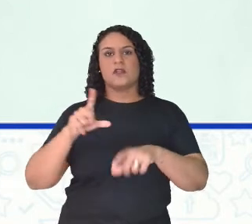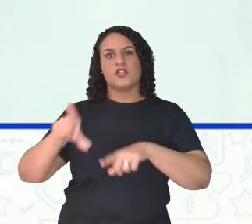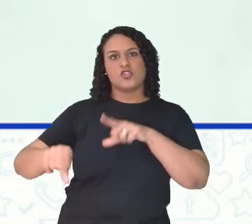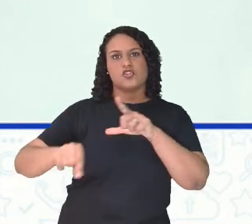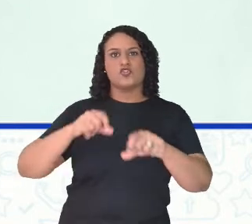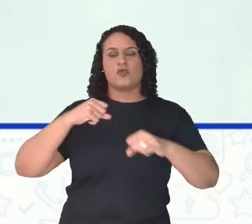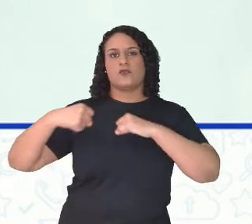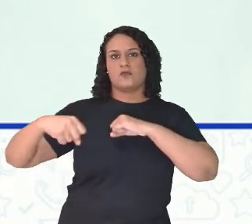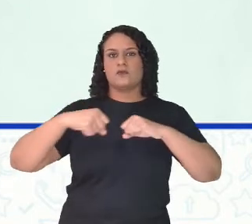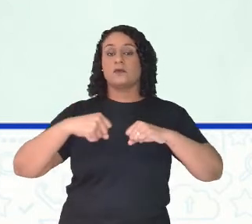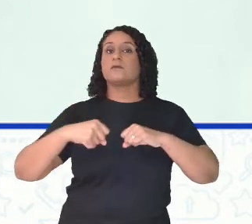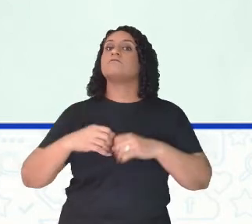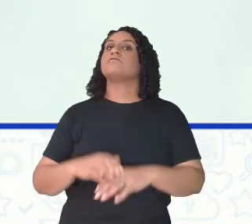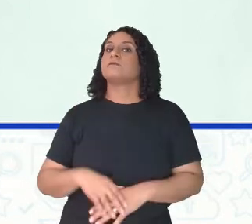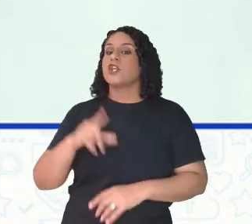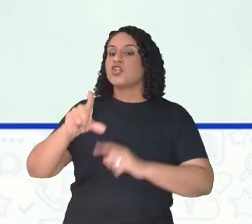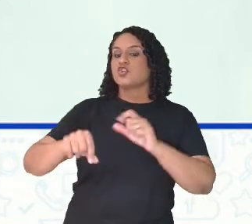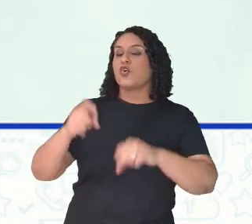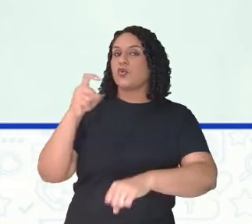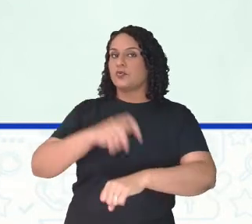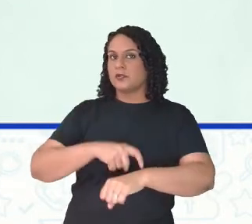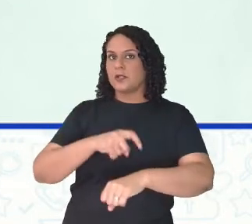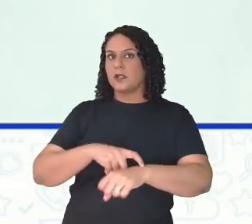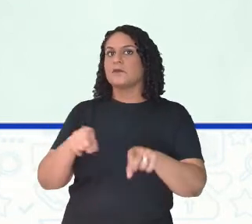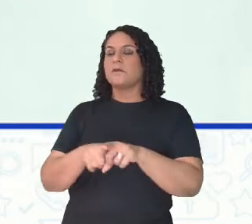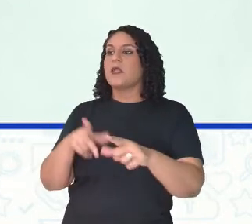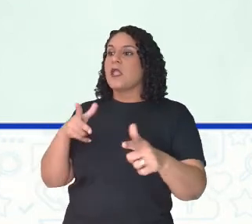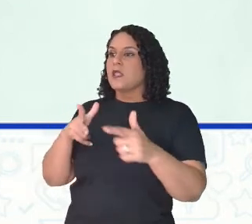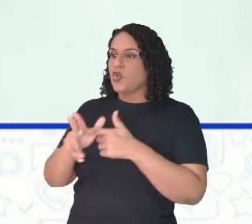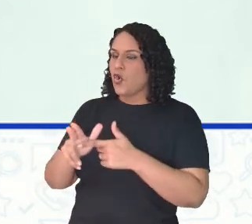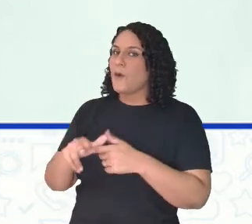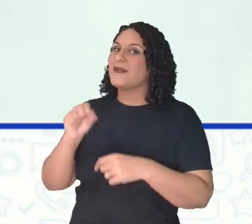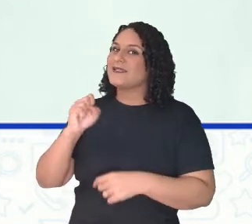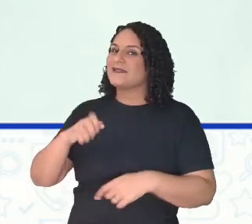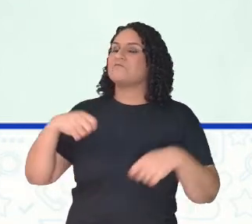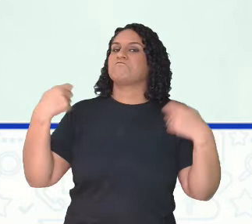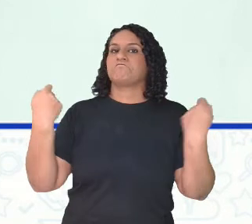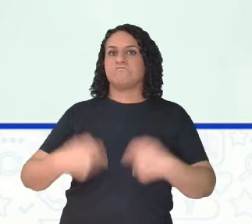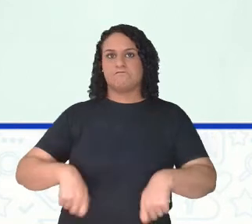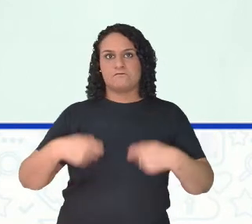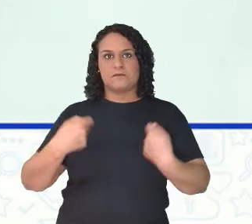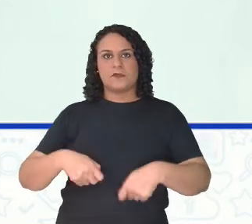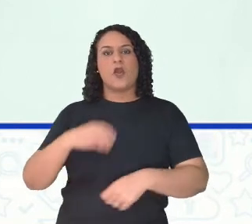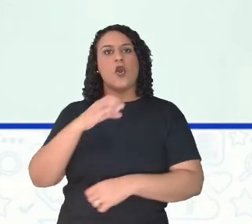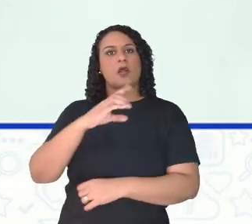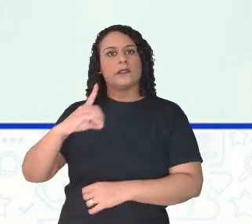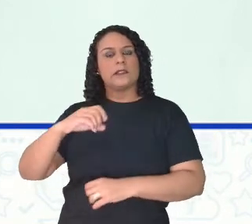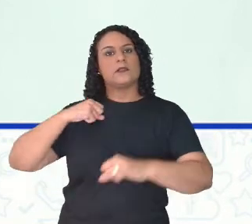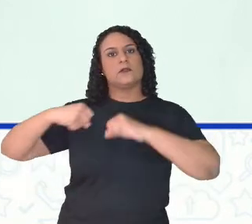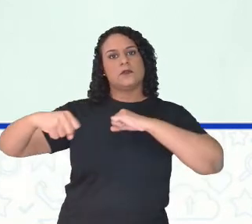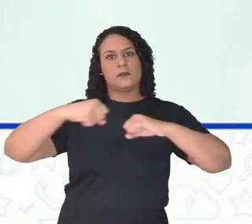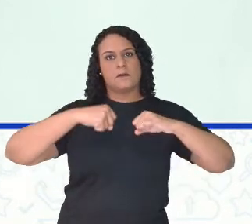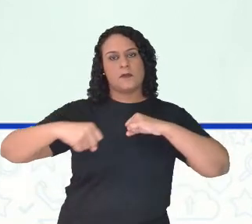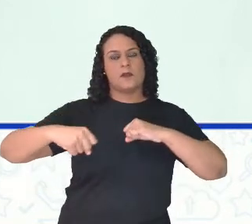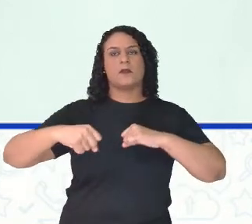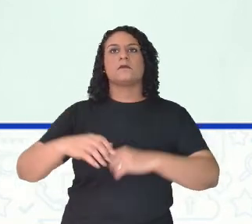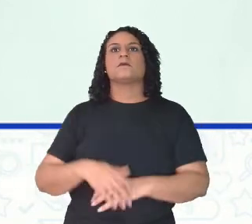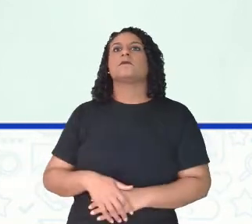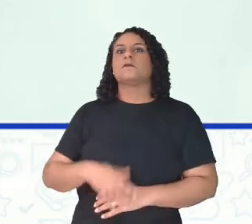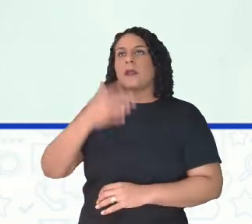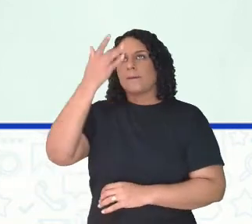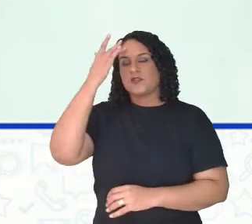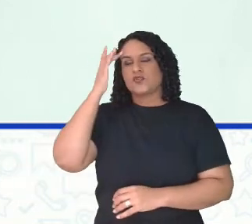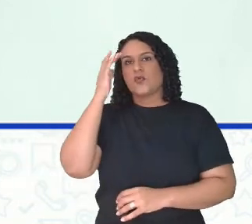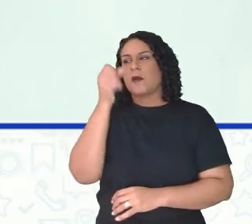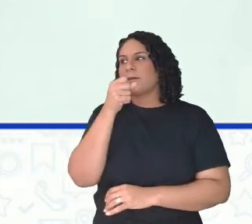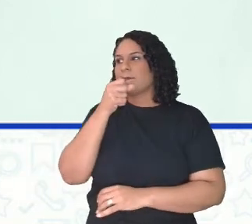debatedores, estipula o tempo de cada um, interrompe-os quando necessário, coordena o debate, visto que quando o debatedor está com